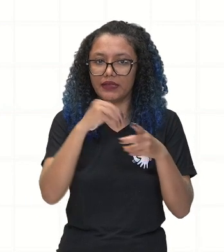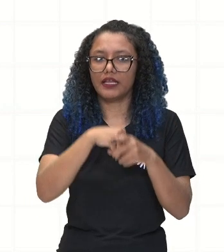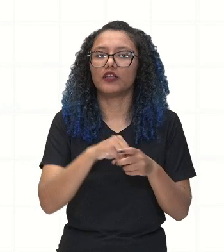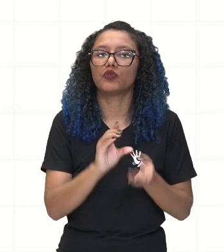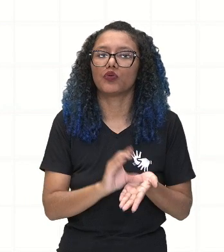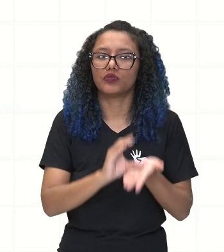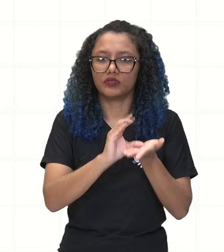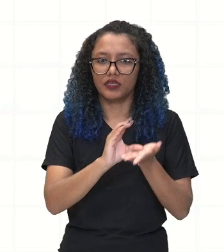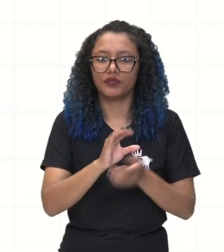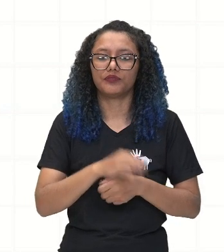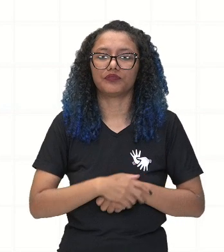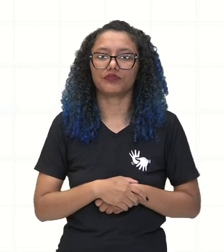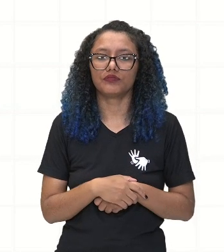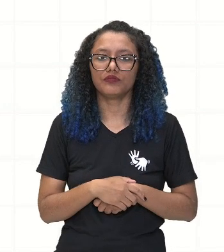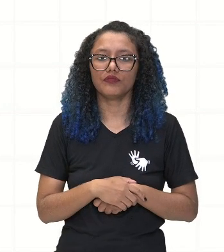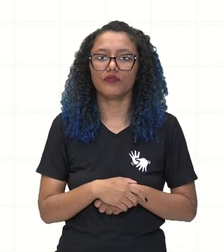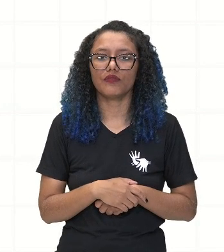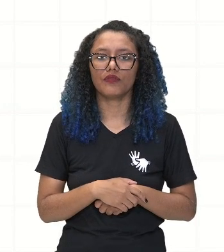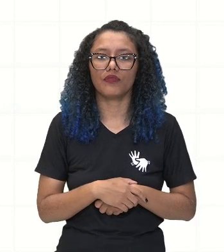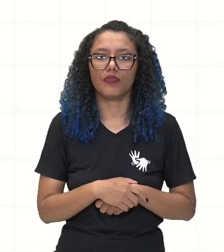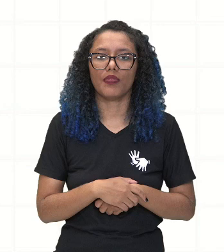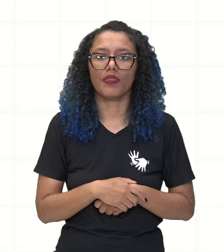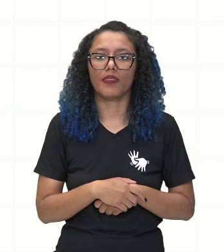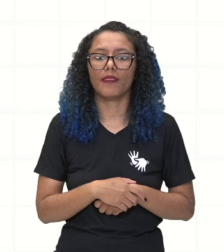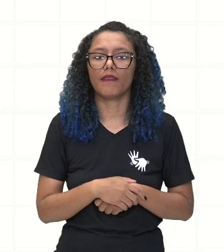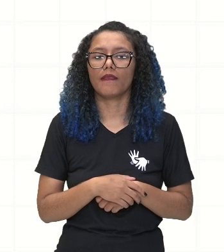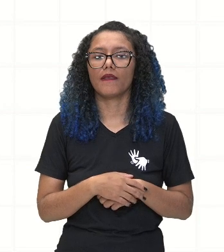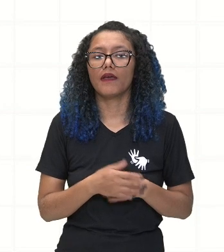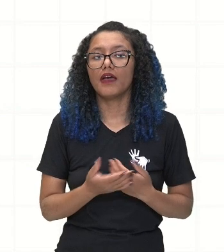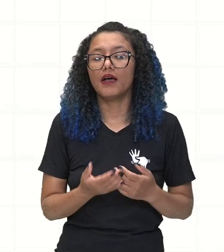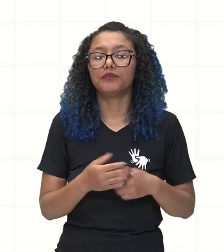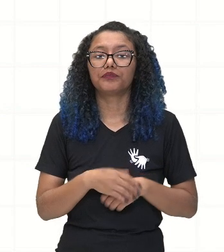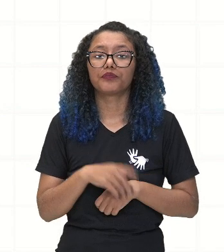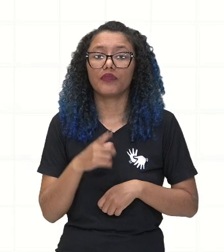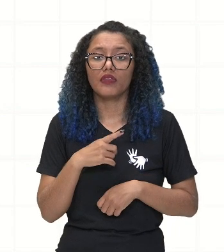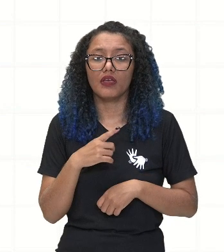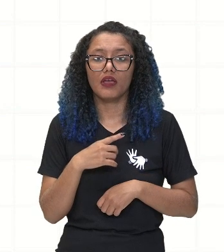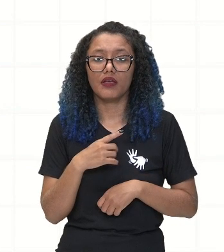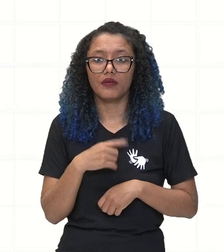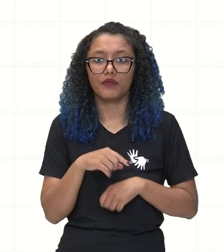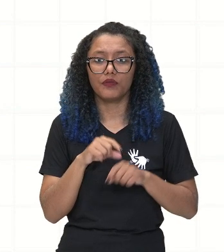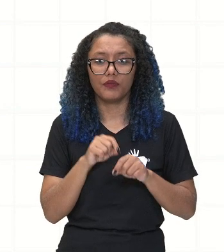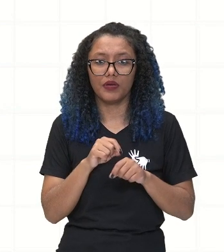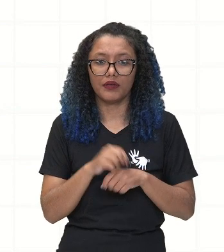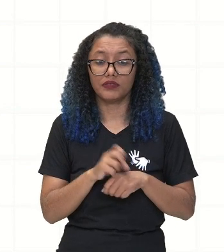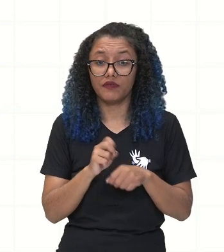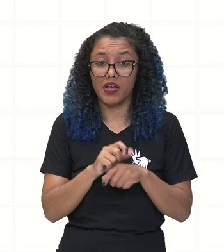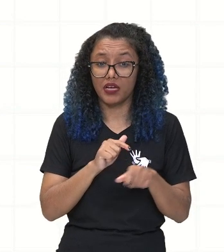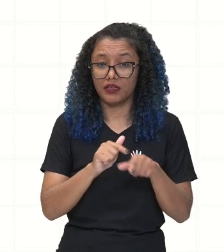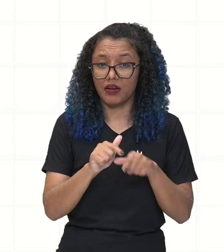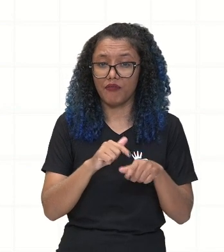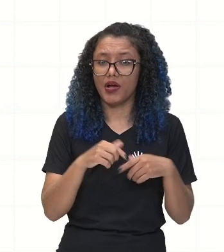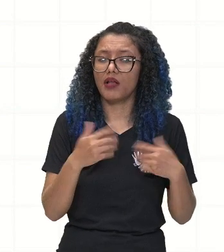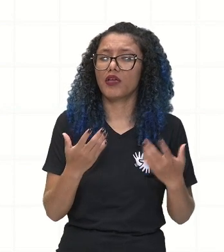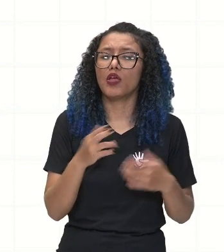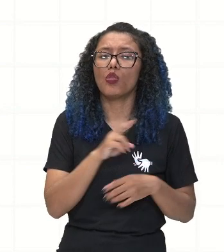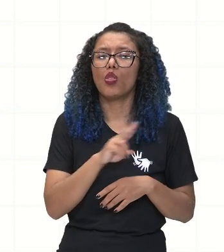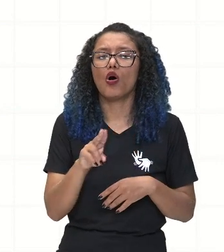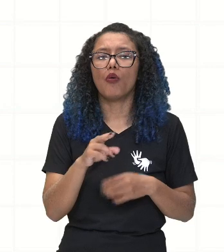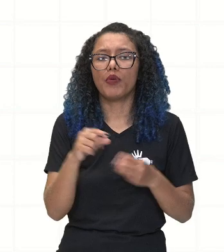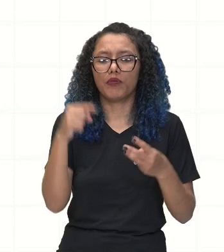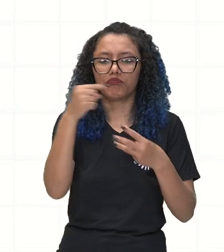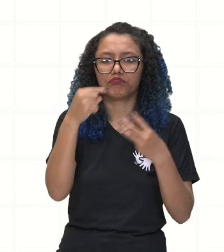eram exercidos pelos chapetones, também conhecidos como reinóis. Esses chapetones eram os espanhóis